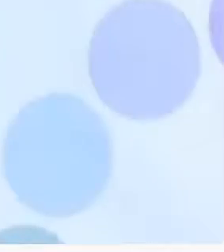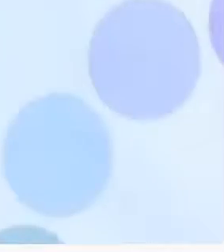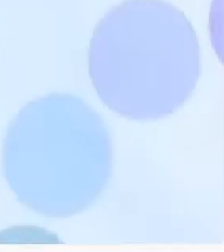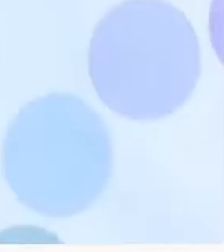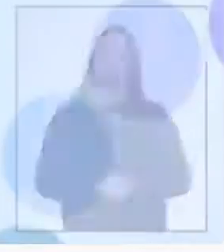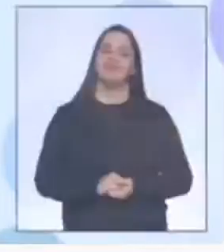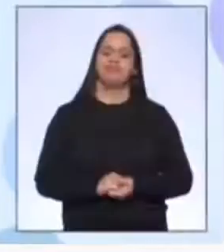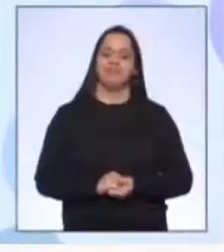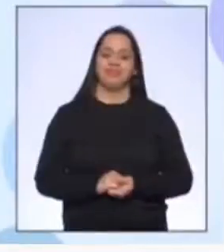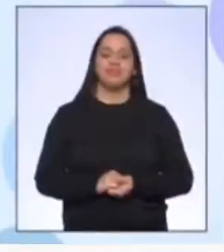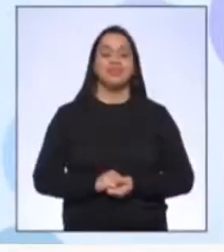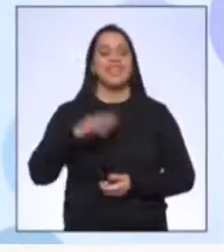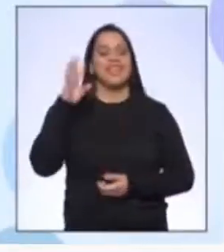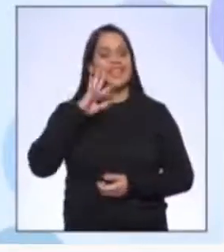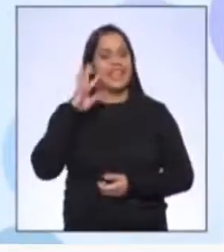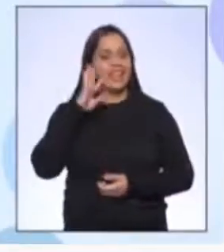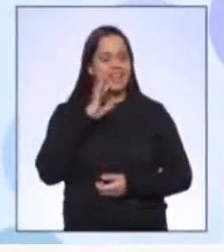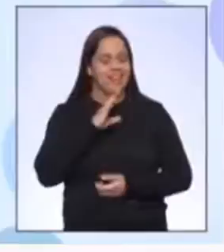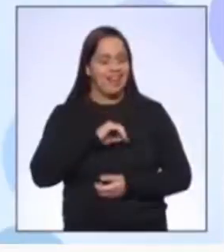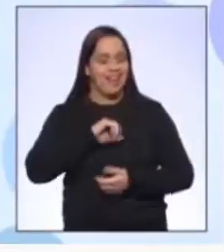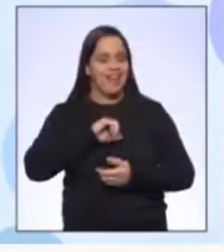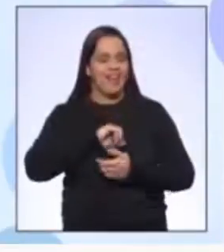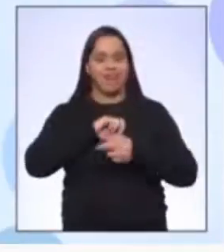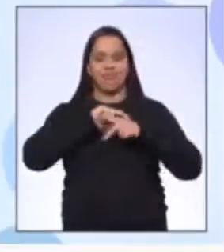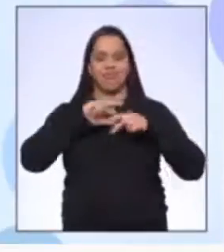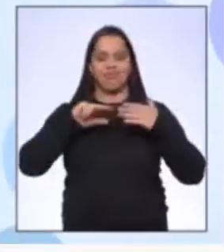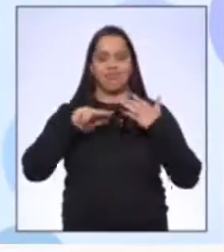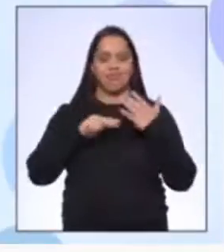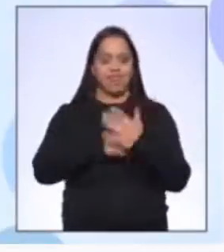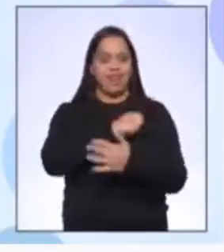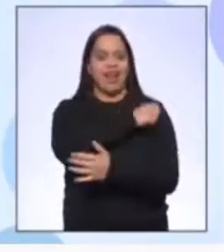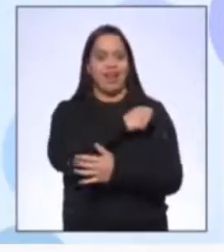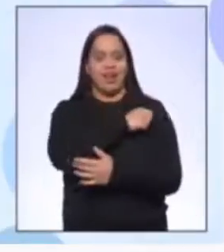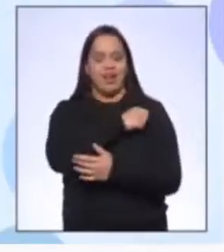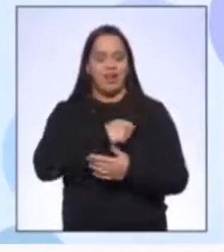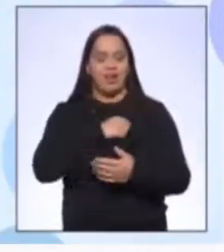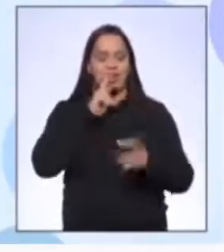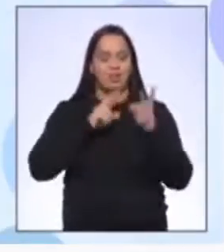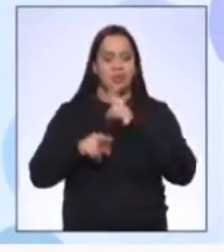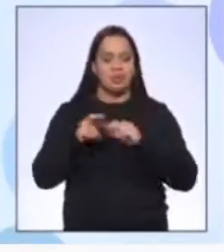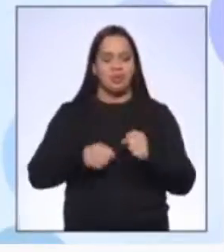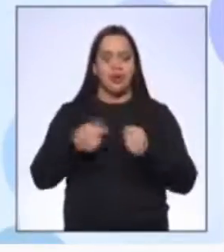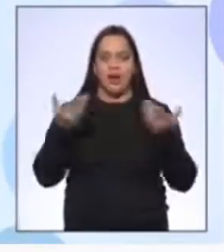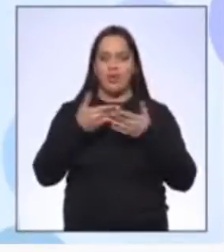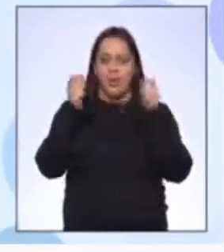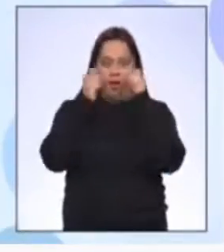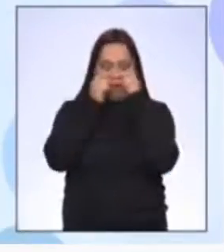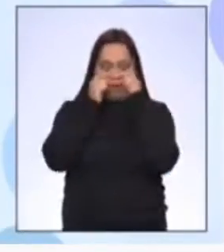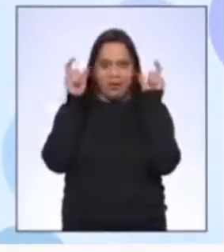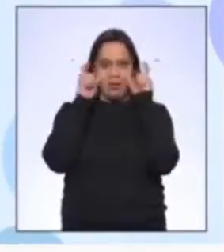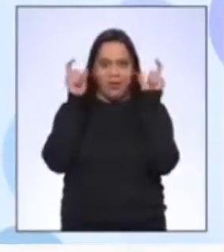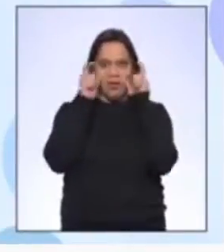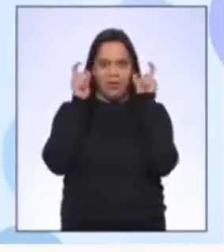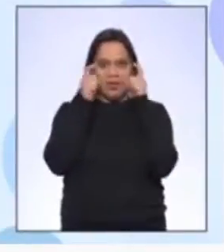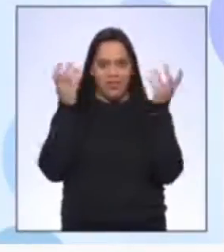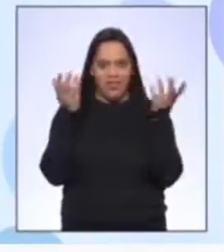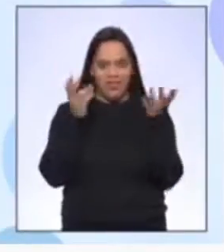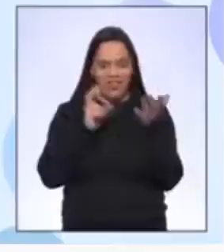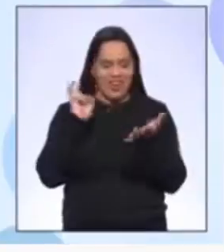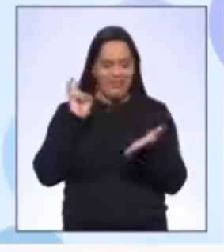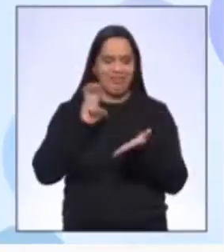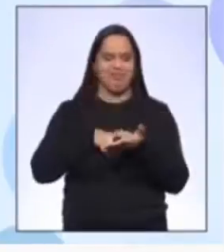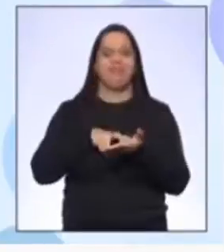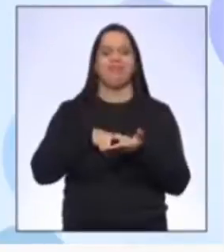é legal olha bastante agora que você é uma coisa nada de frio gente chegou aí então lado